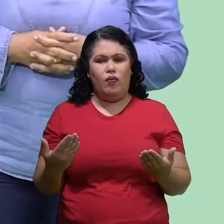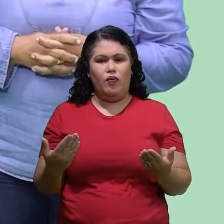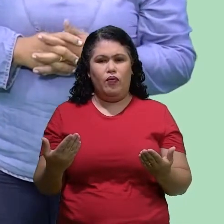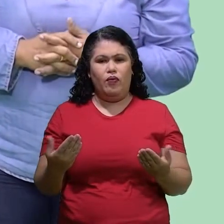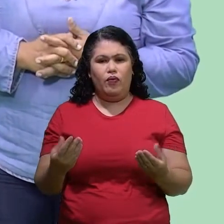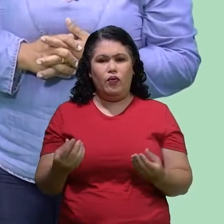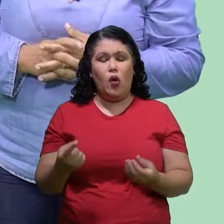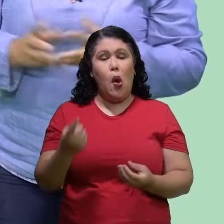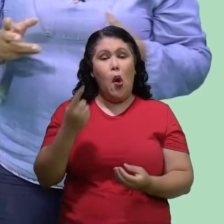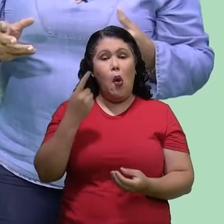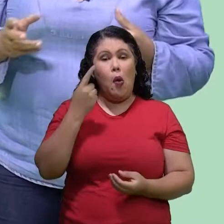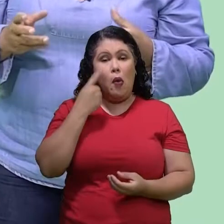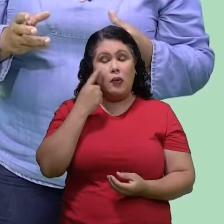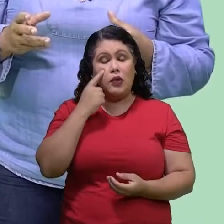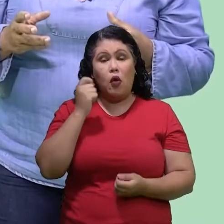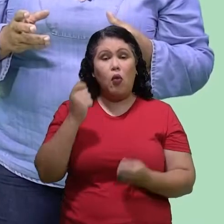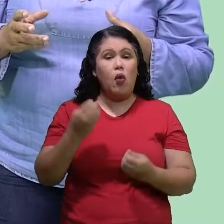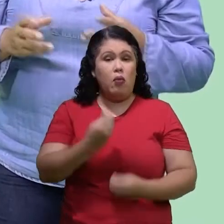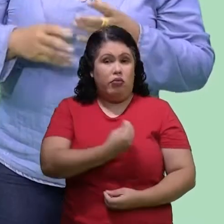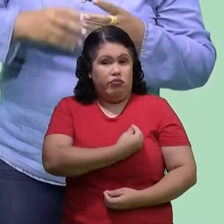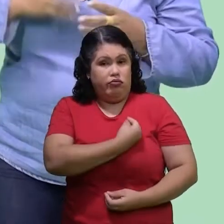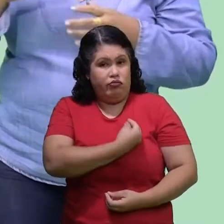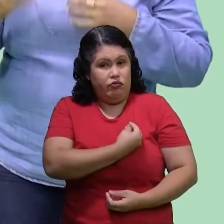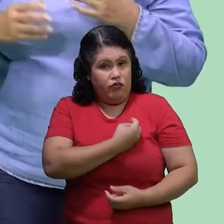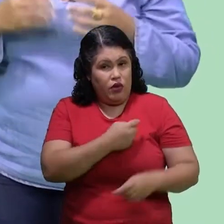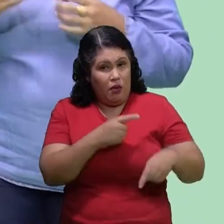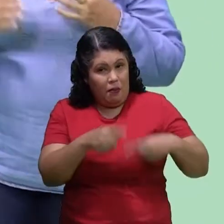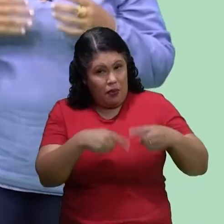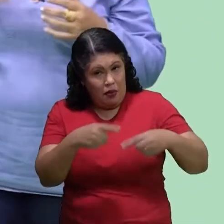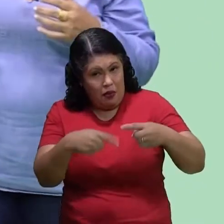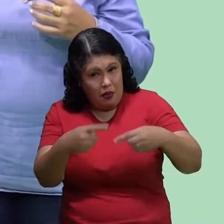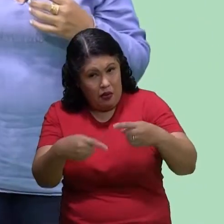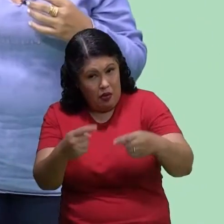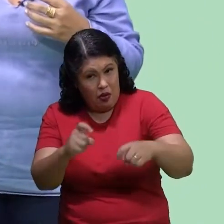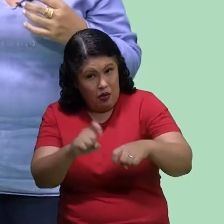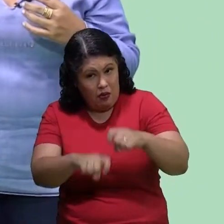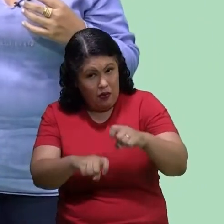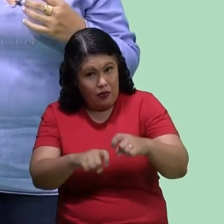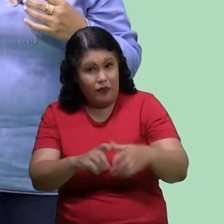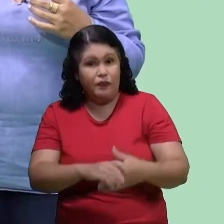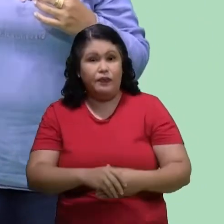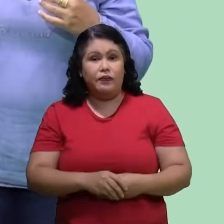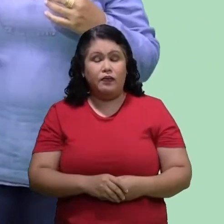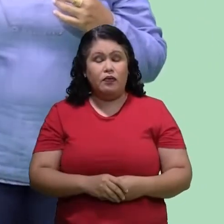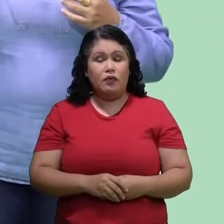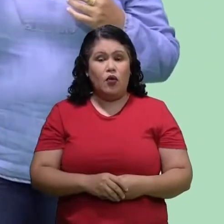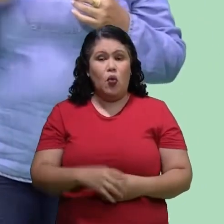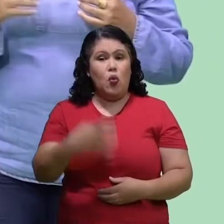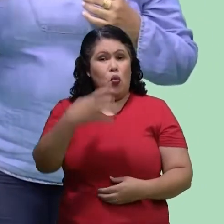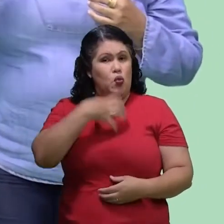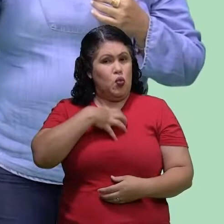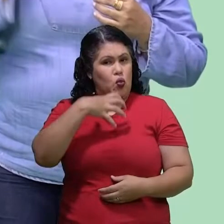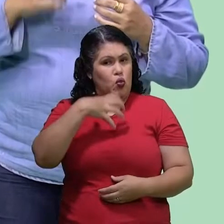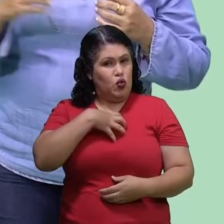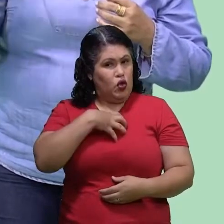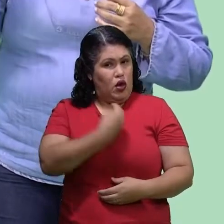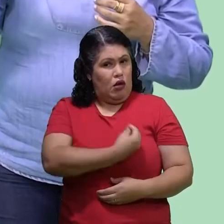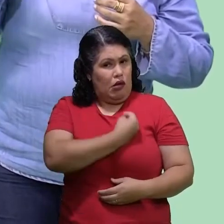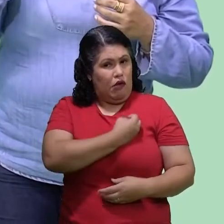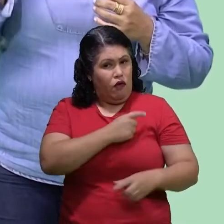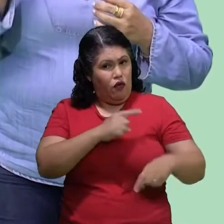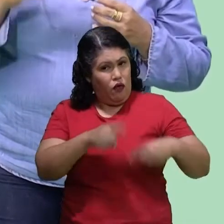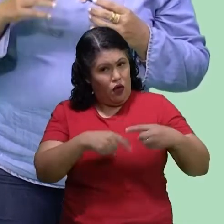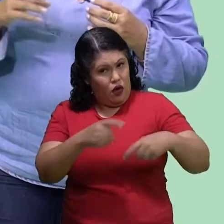nós podemos observar é a reprodução, né? Da forma que ele se reproduz, também ele vai receber